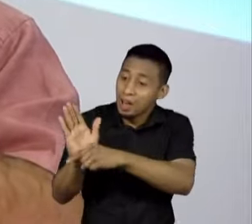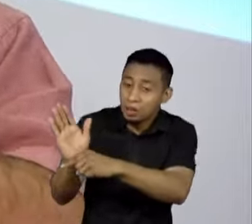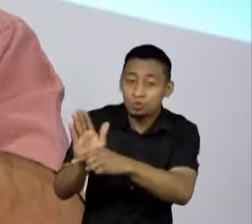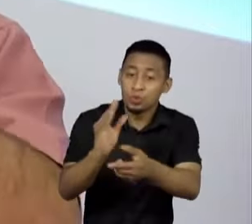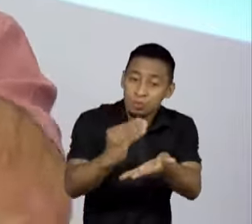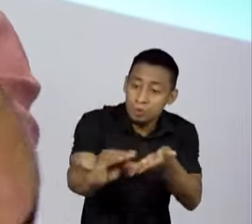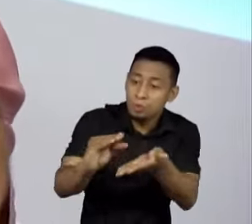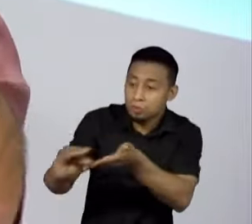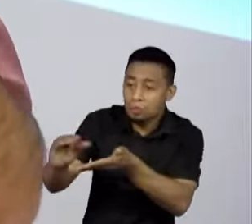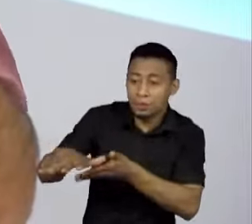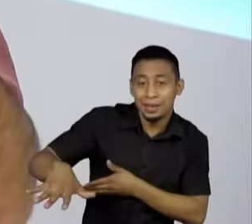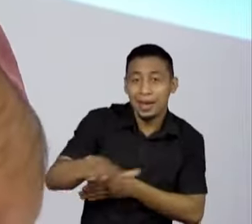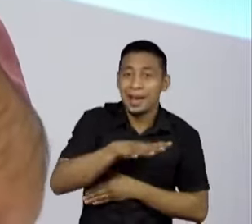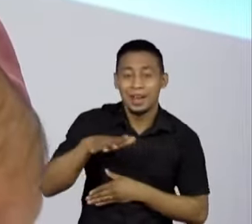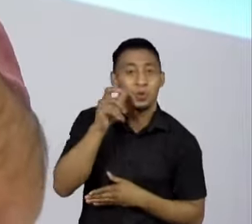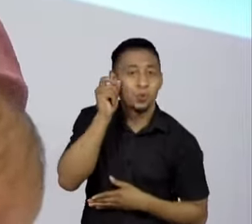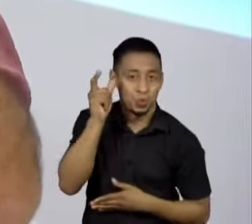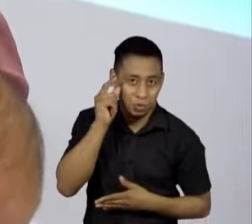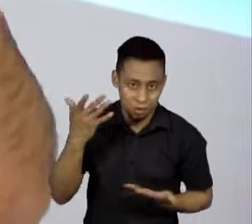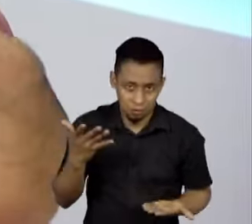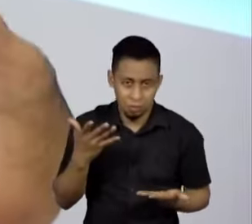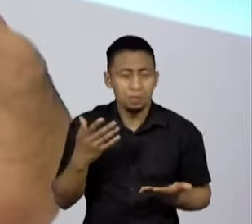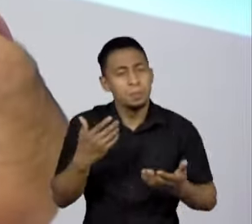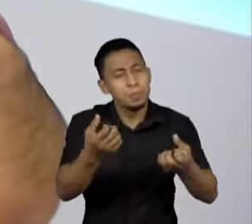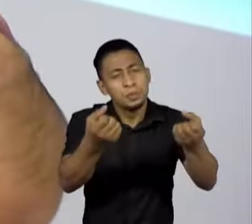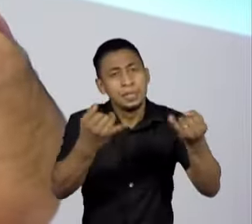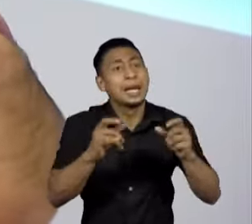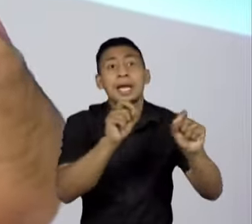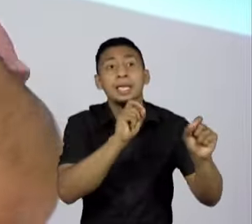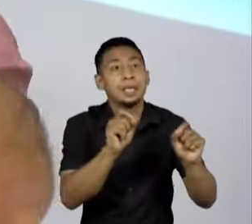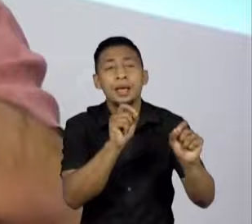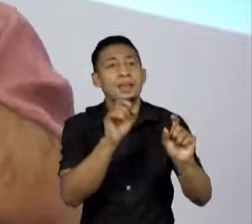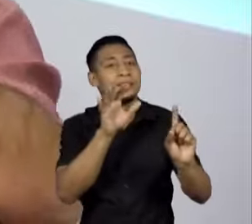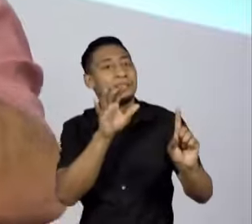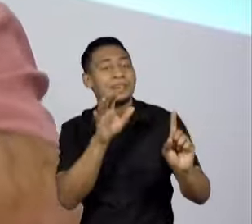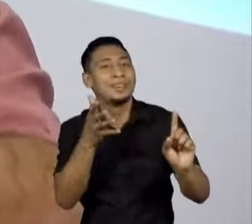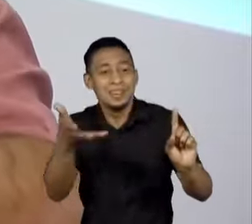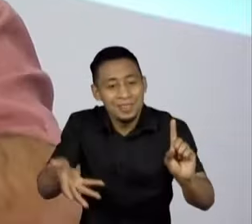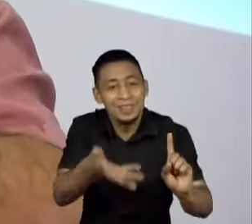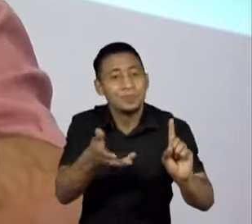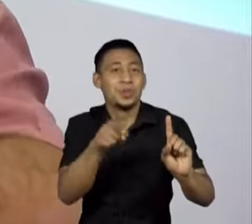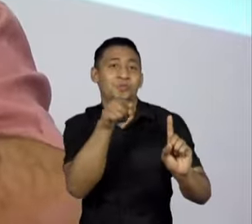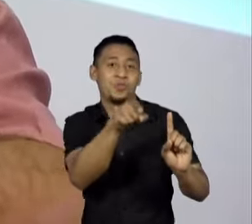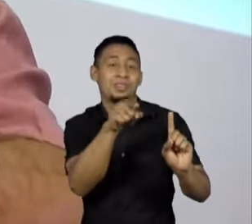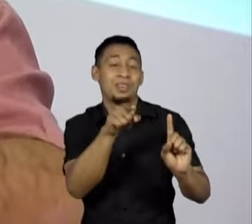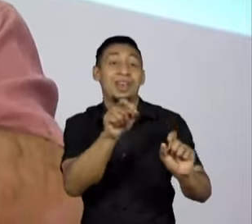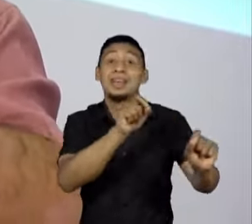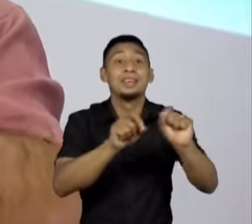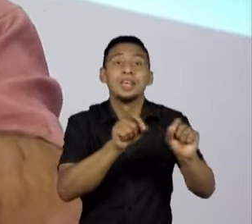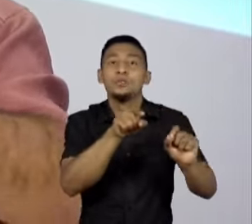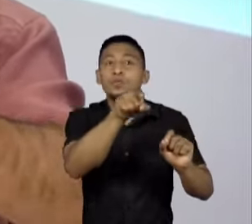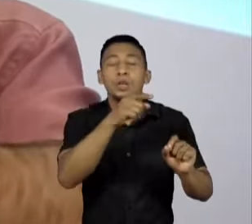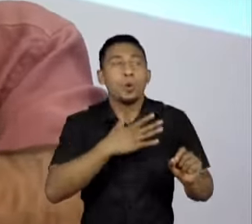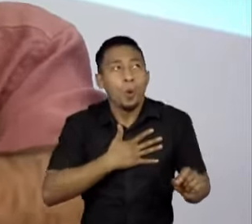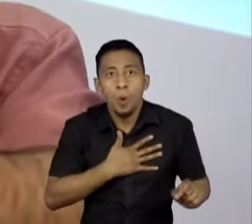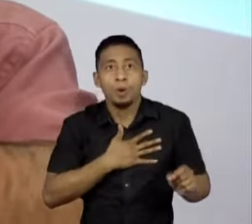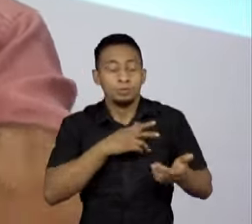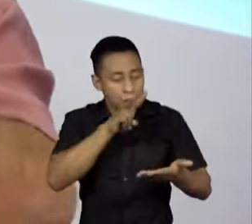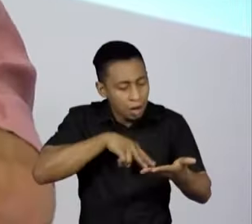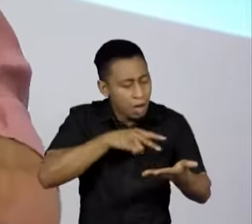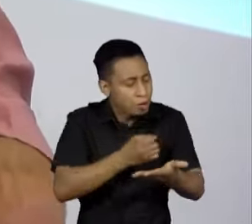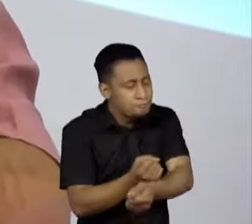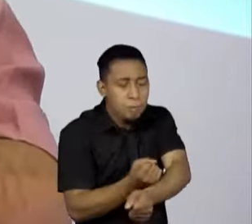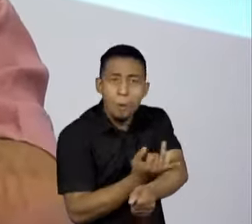pessoas. Queria saber quem tem te inspirado, quem tem te emocionado e como fazer para tirar a arte, os bens